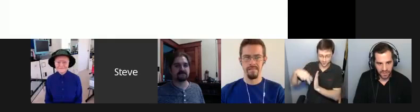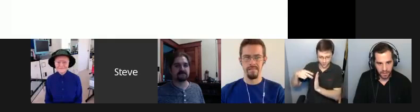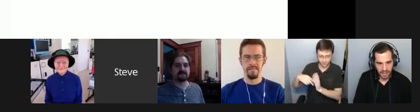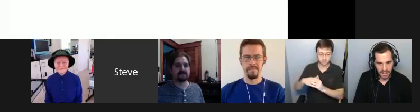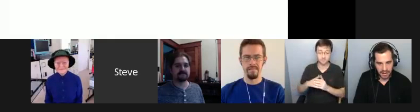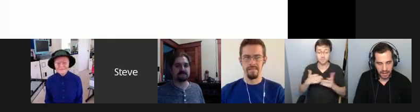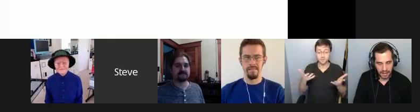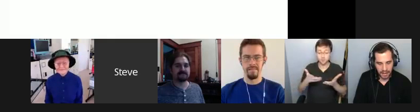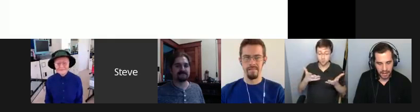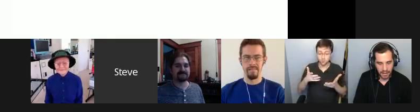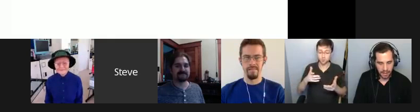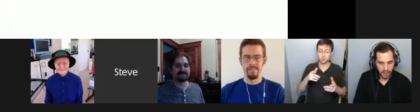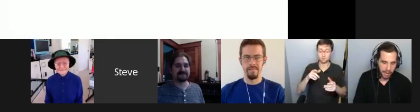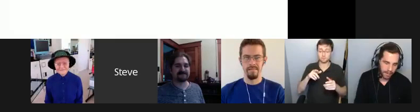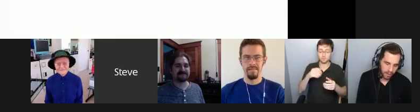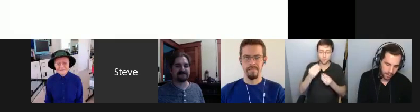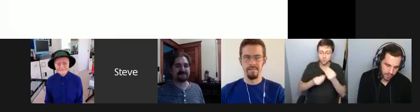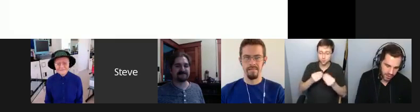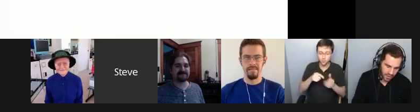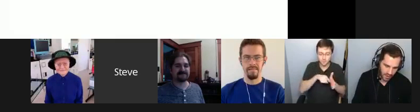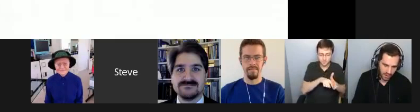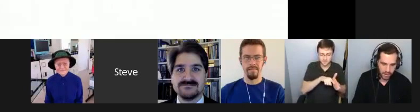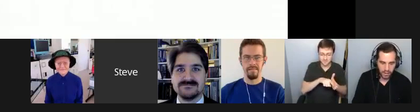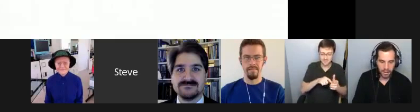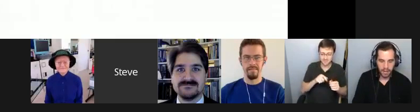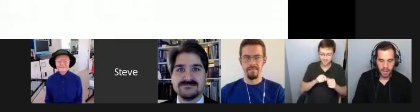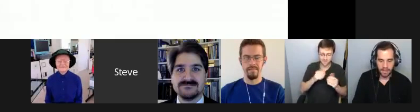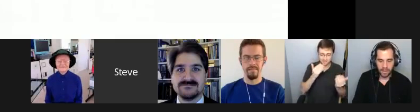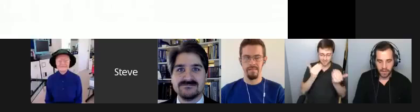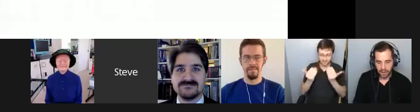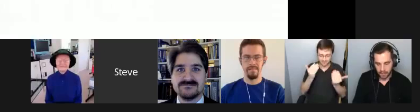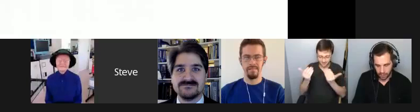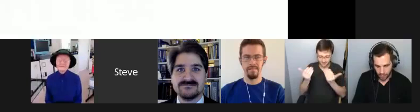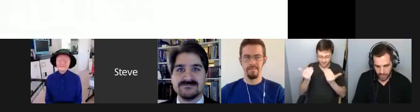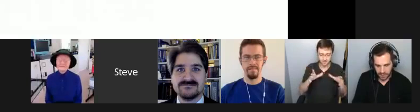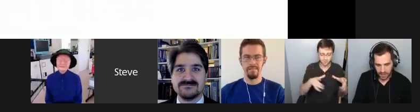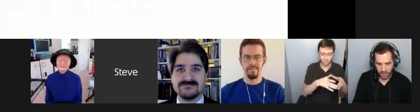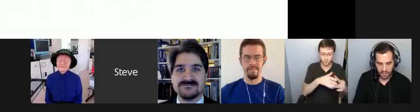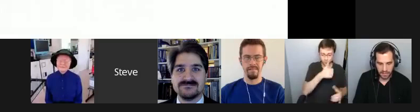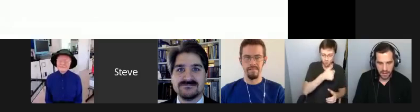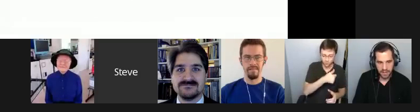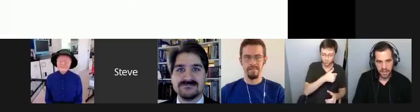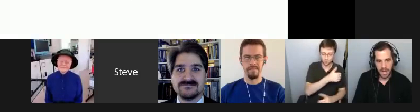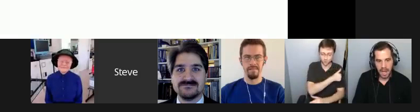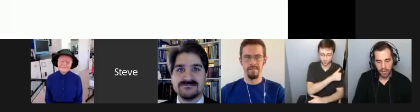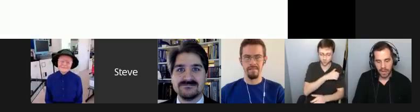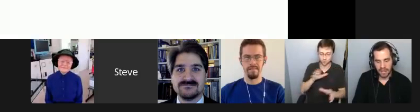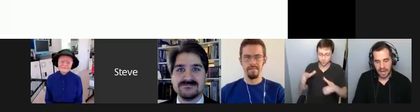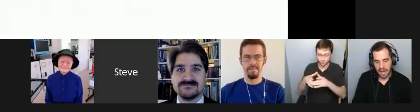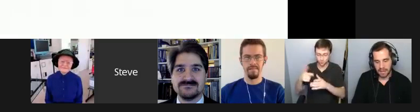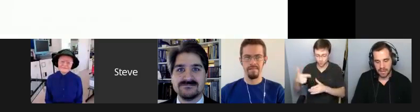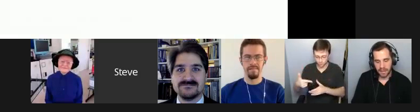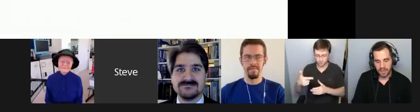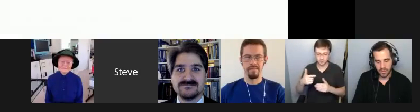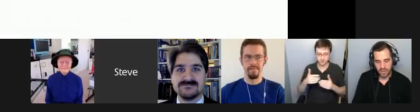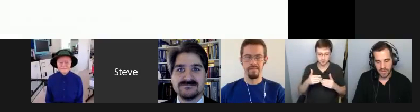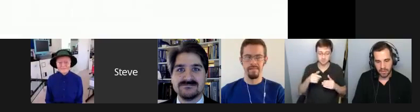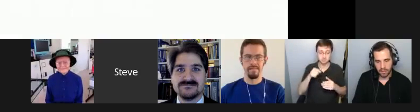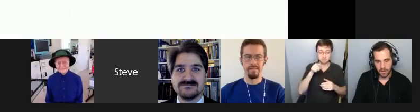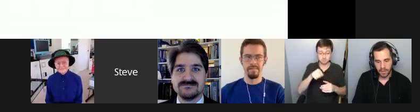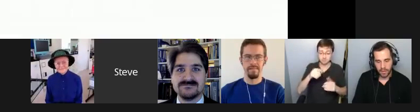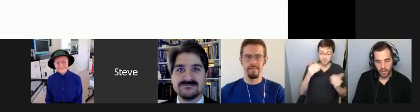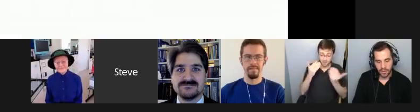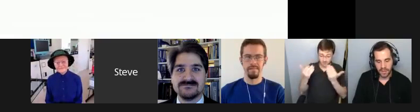Então, nós tivemos ali a metodologia, né? Foi como apresentei para vocês. Agora, a análise